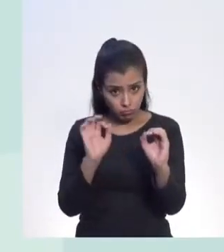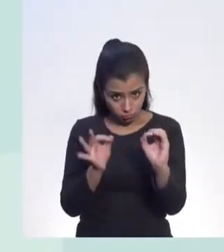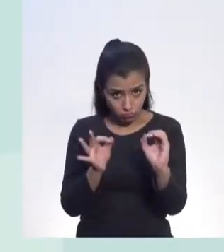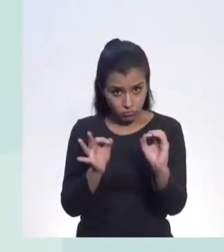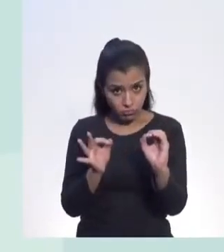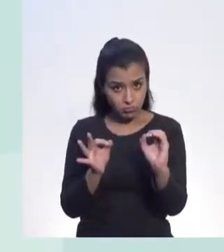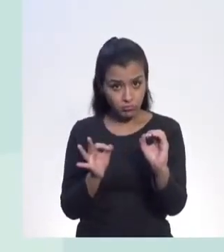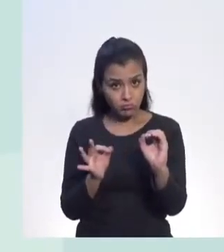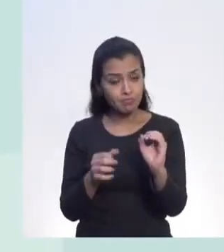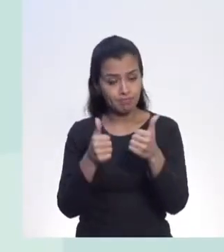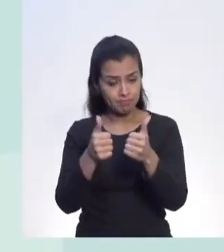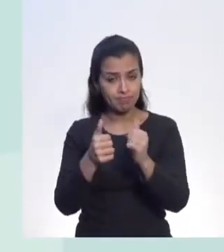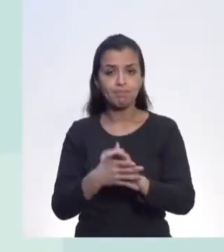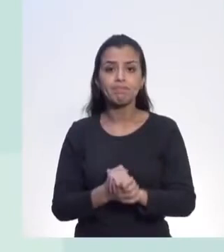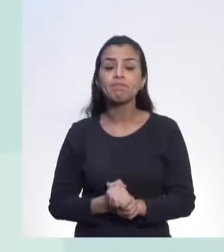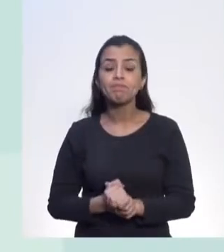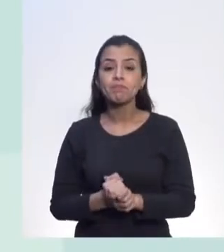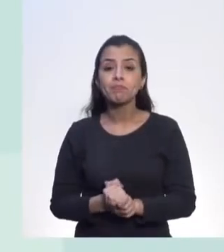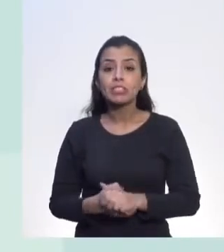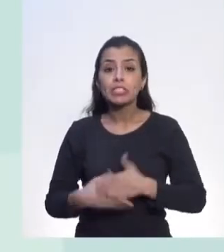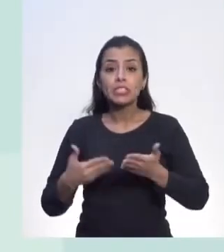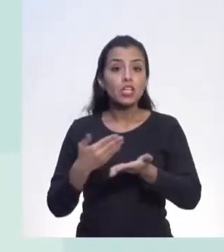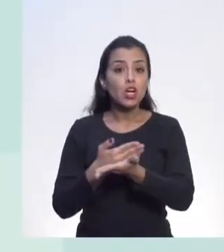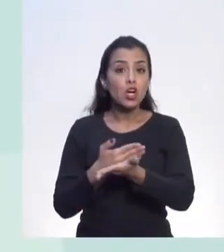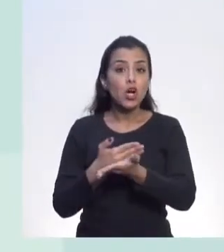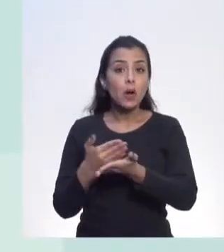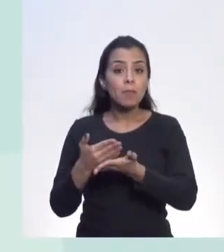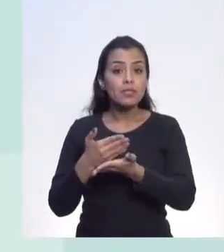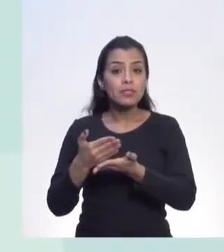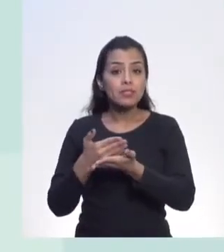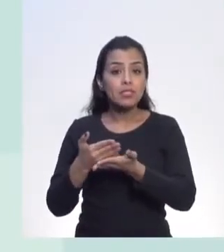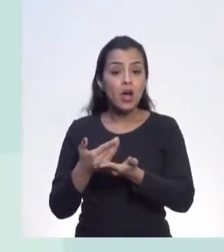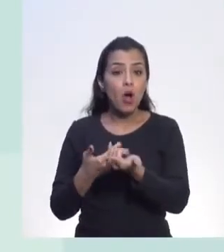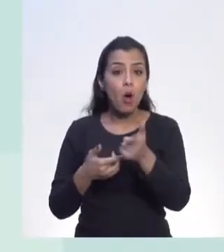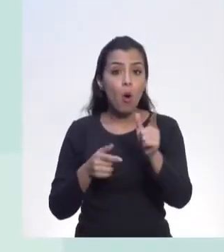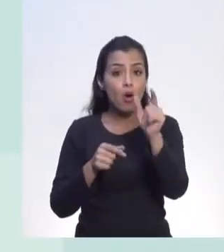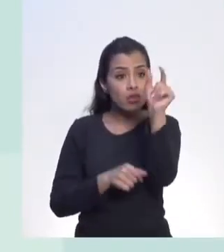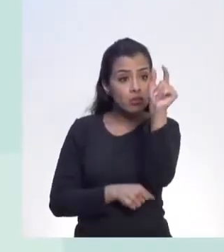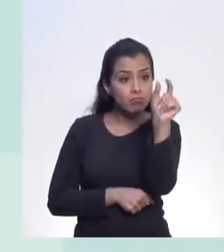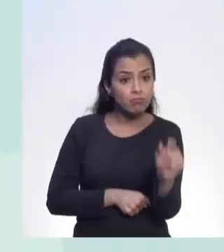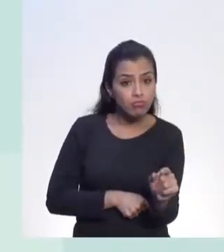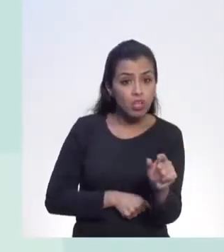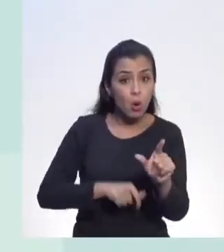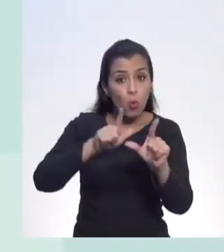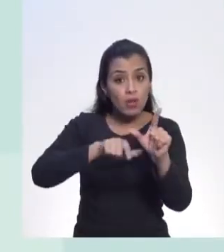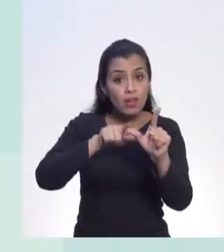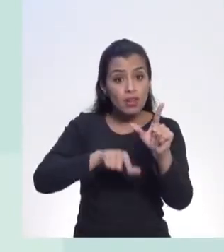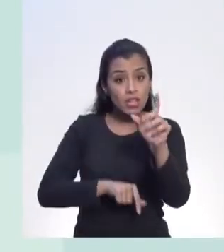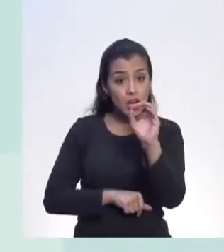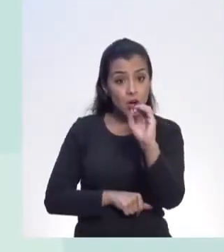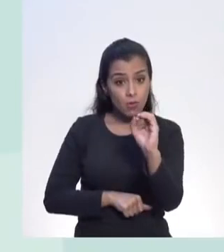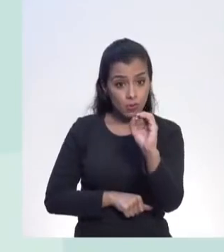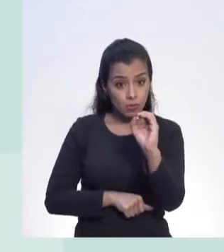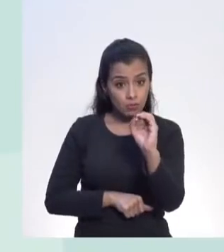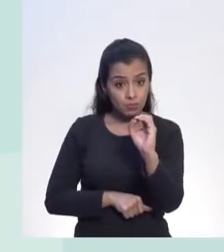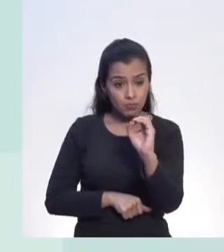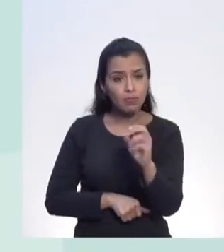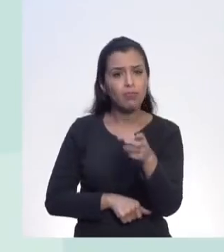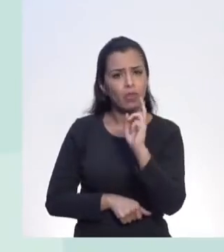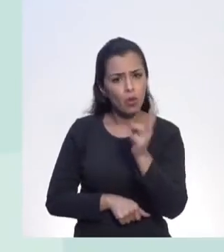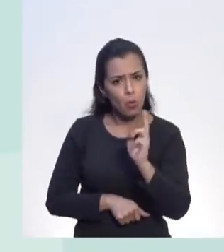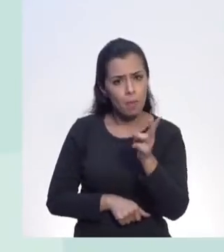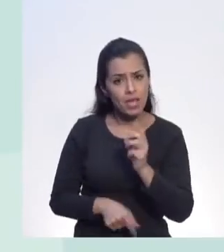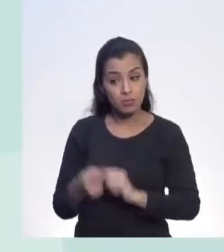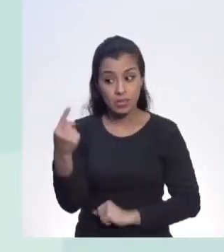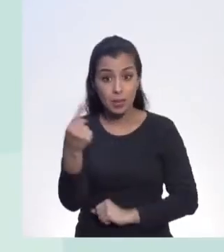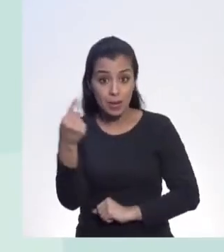comigo? Muito bem. Então, eu vou começar uma outra fileira com a letra O. E vou usar o mesmo